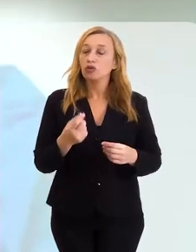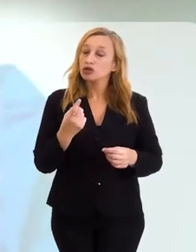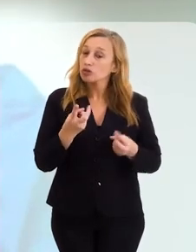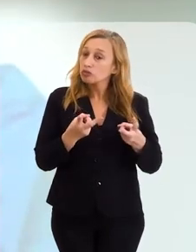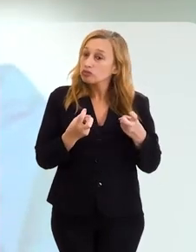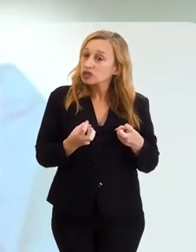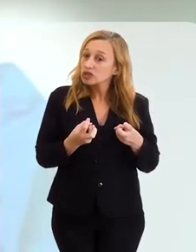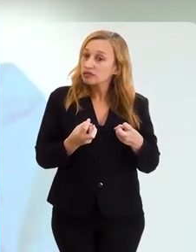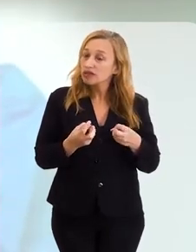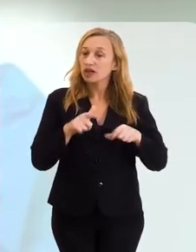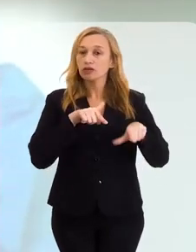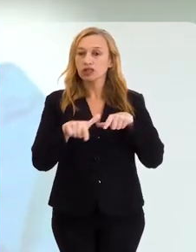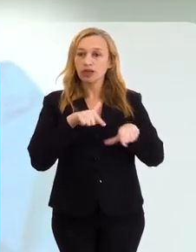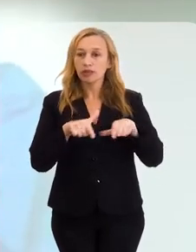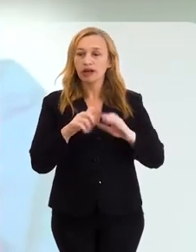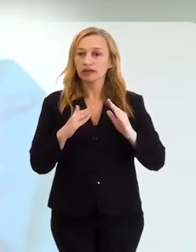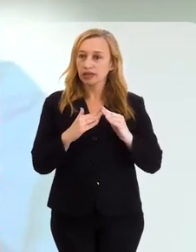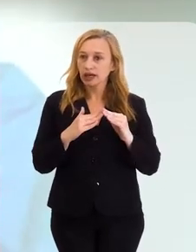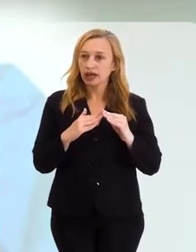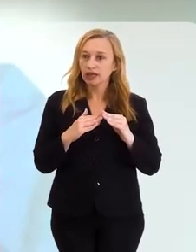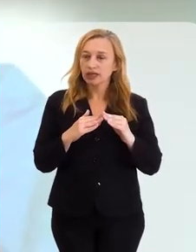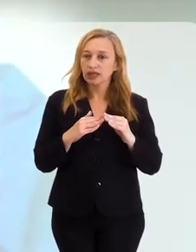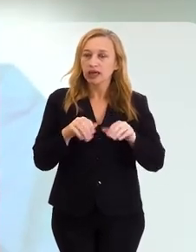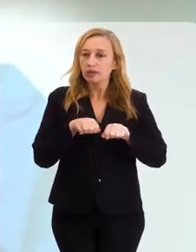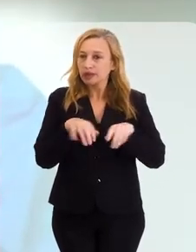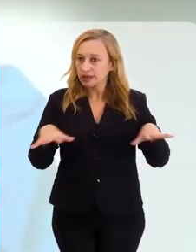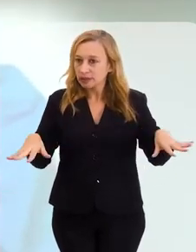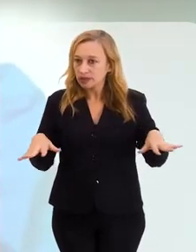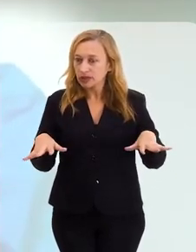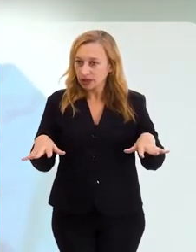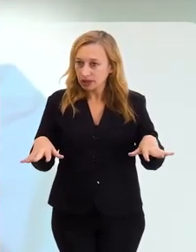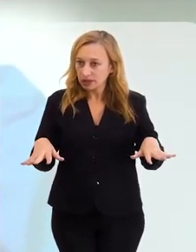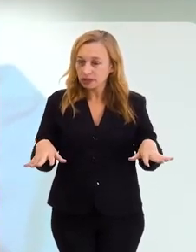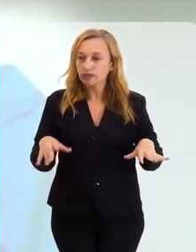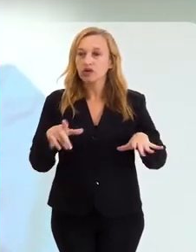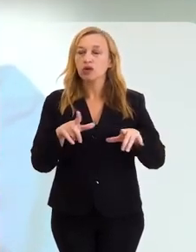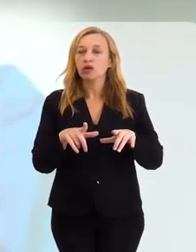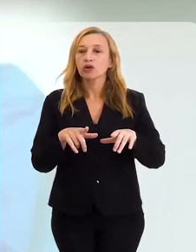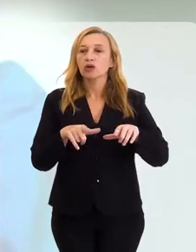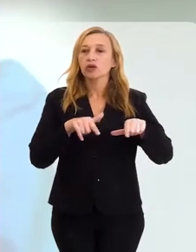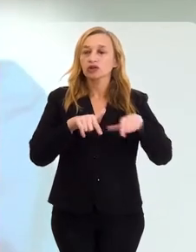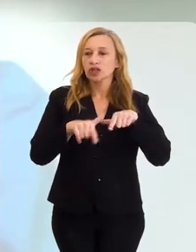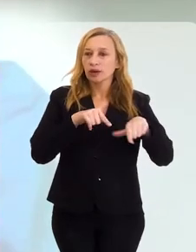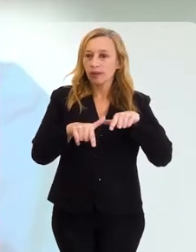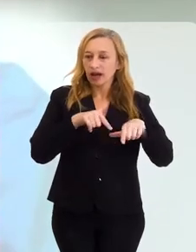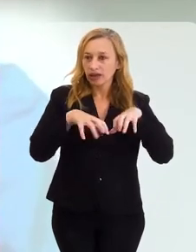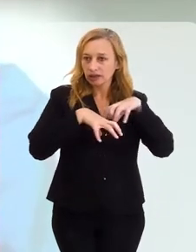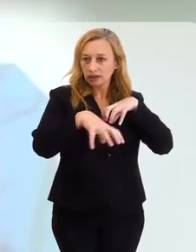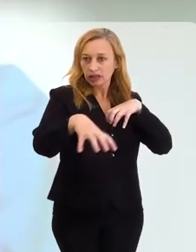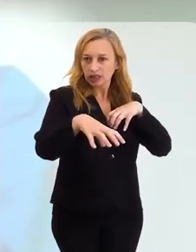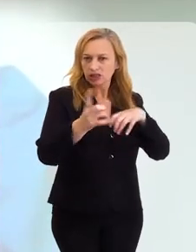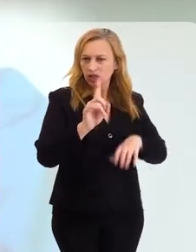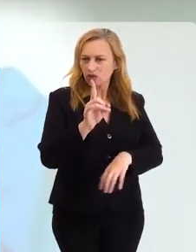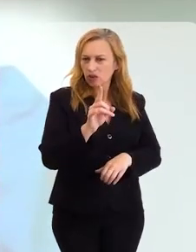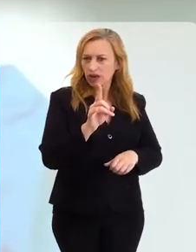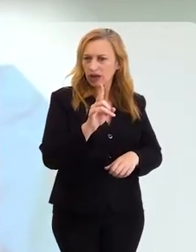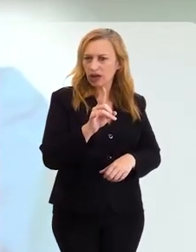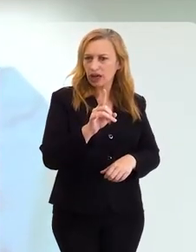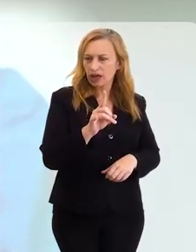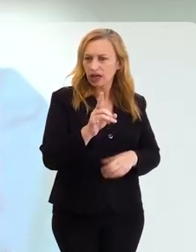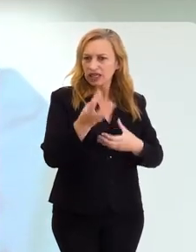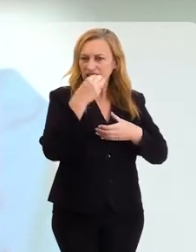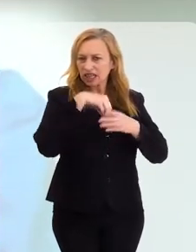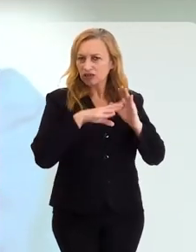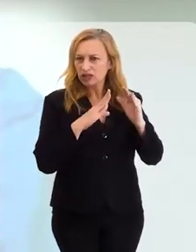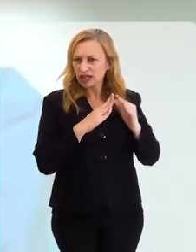porque uma coisa que nos confinou ao trabalho em casa foi a pandemia. O teletrabalho não é